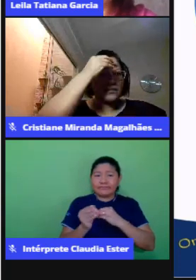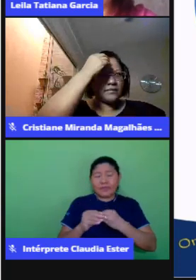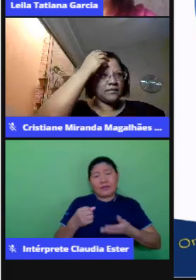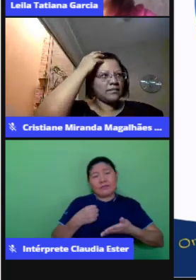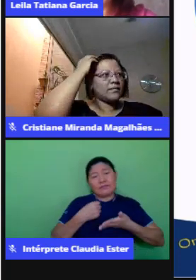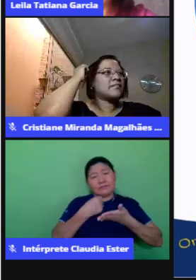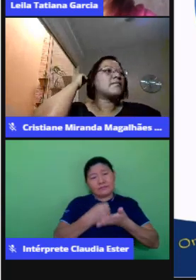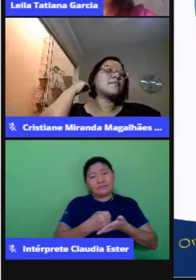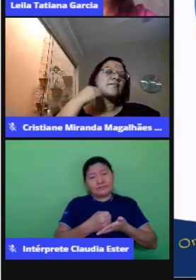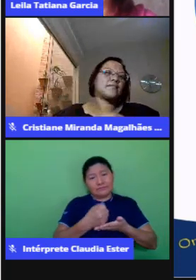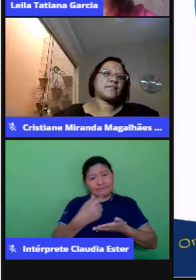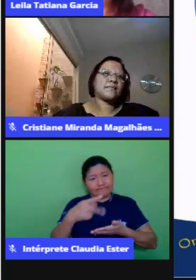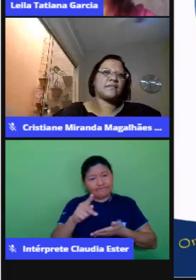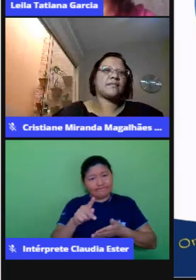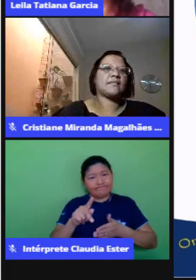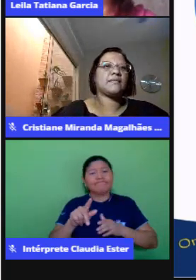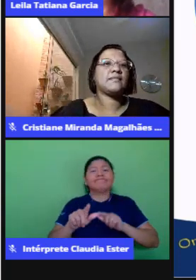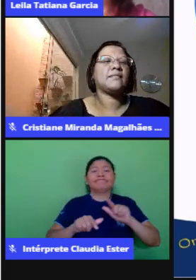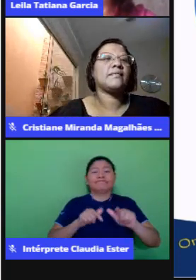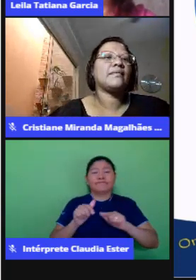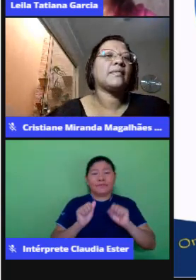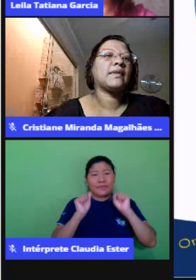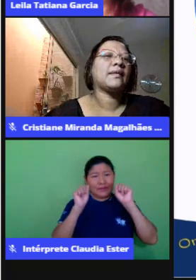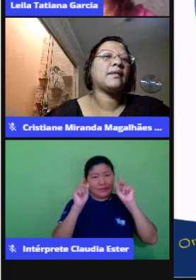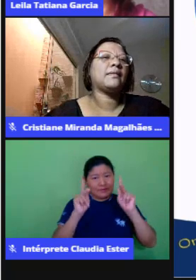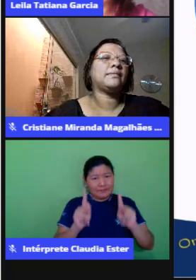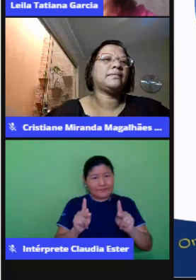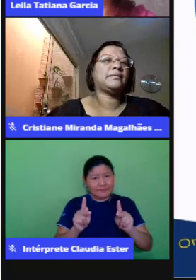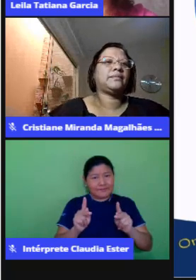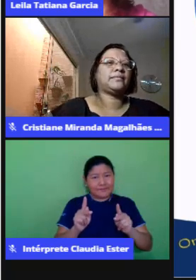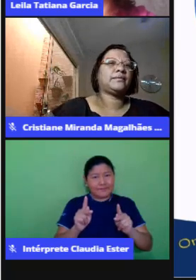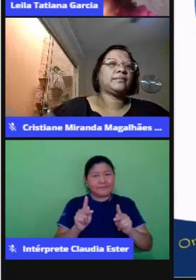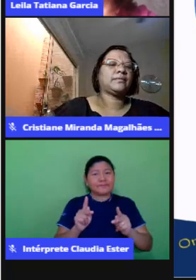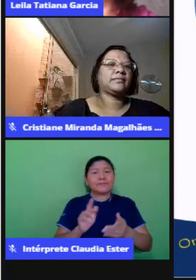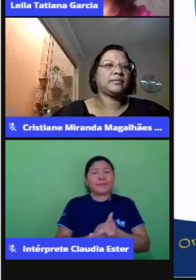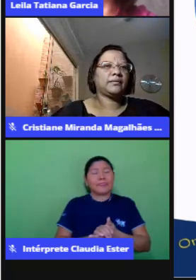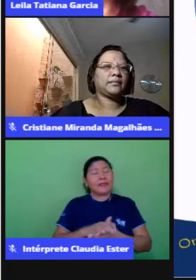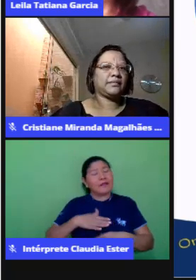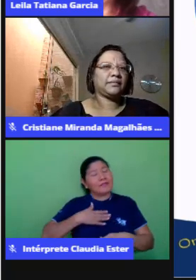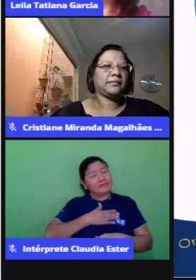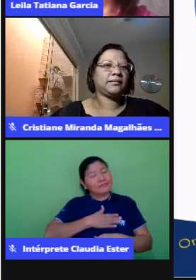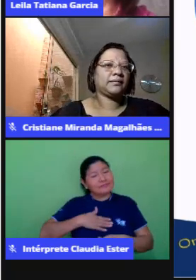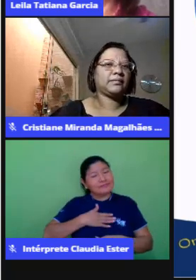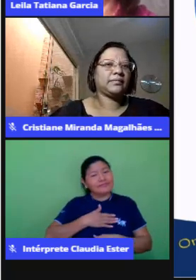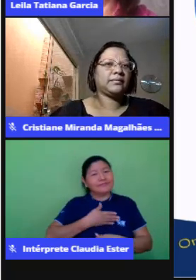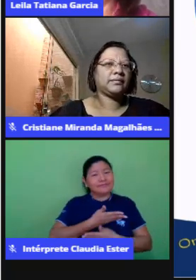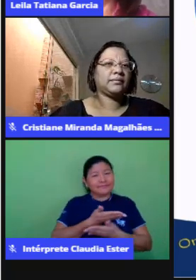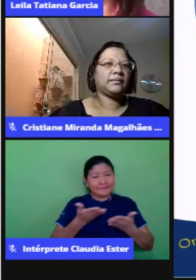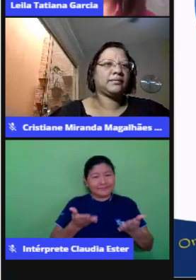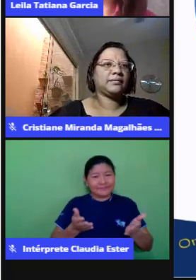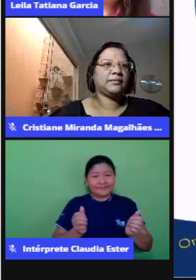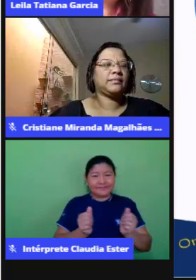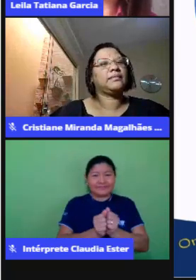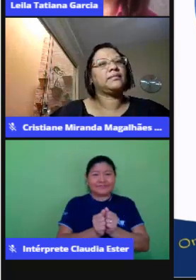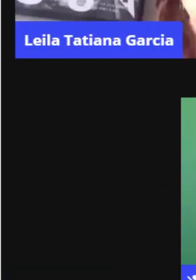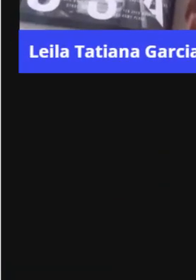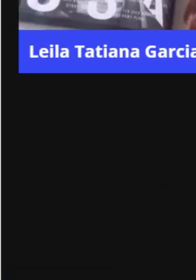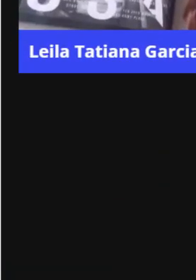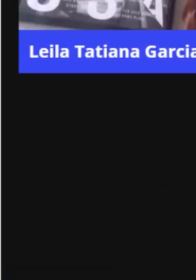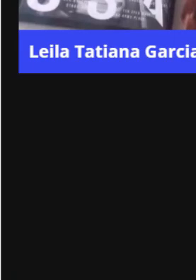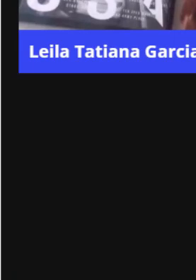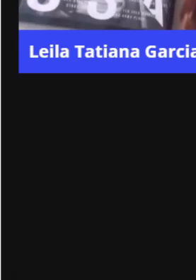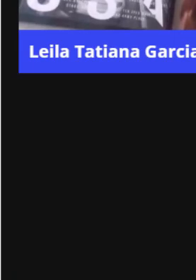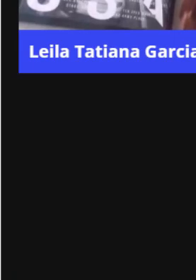contribuir para o seu trabalho. Ok, professor, professora? É um grande prazer estar aqui com vocês. Esperamos